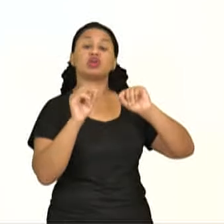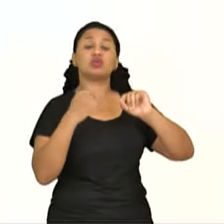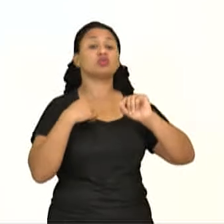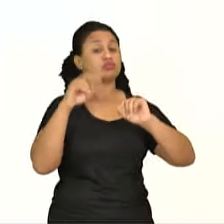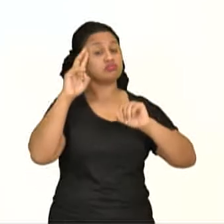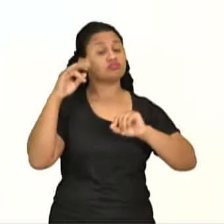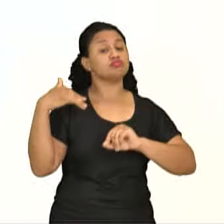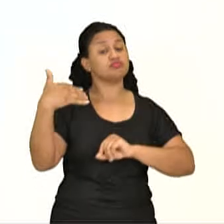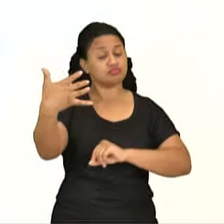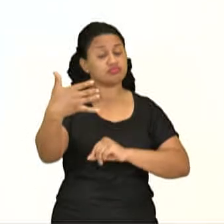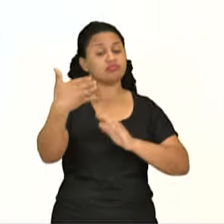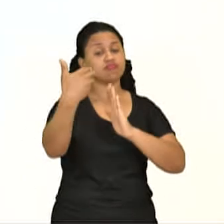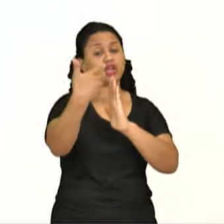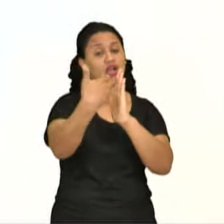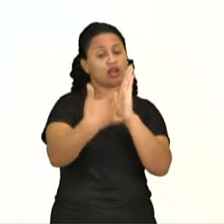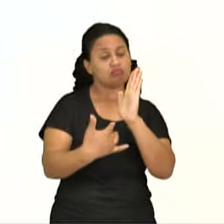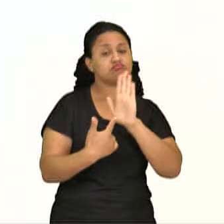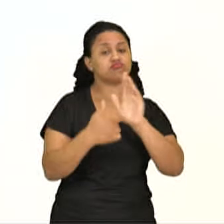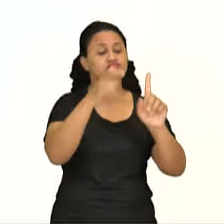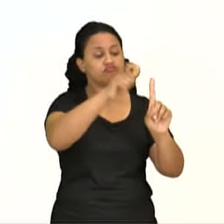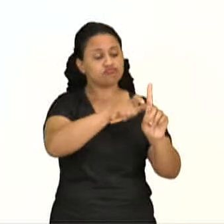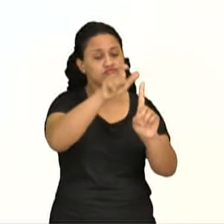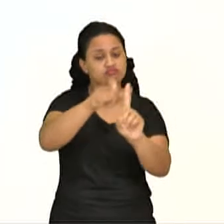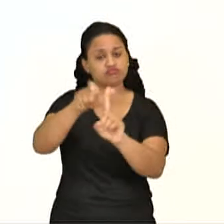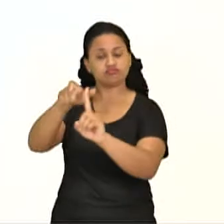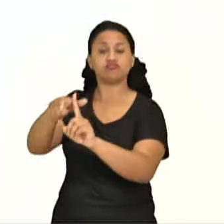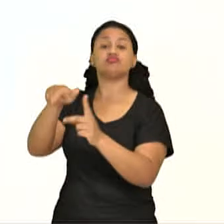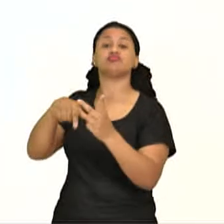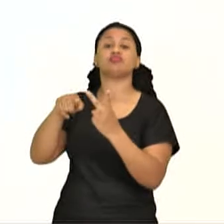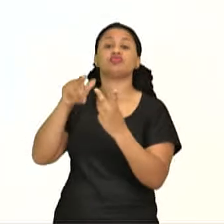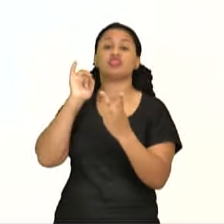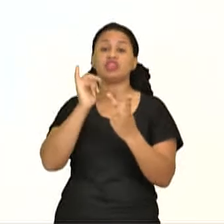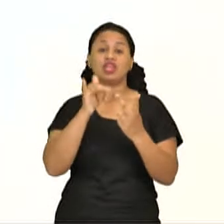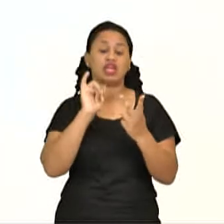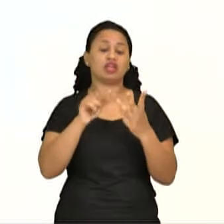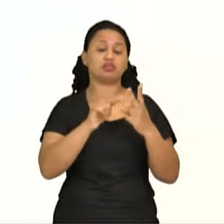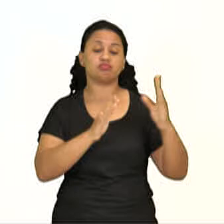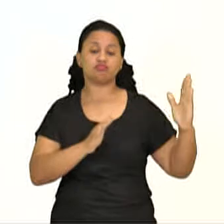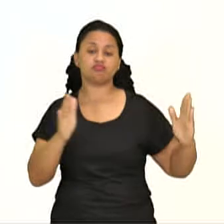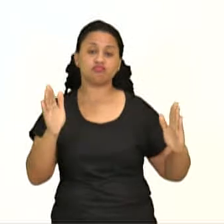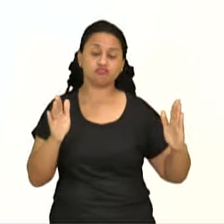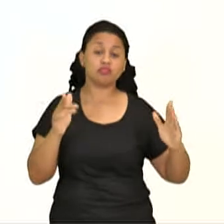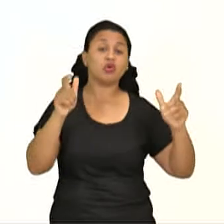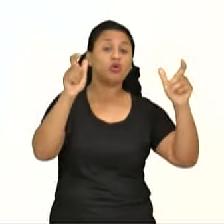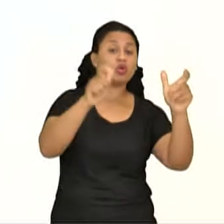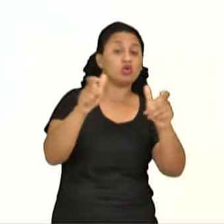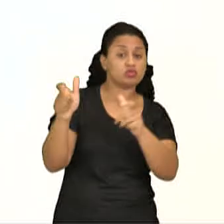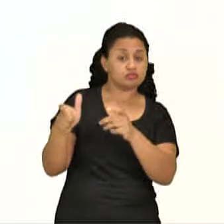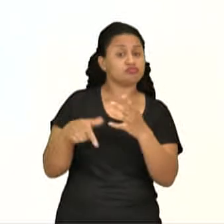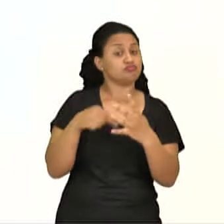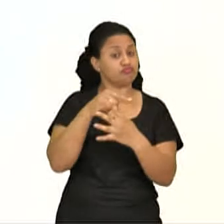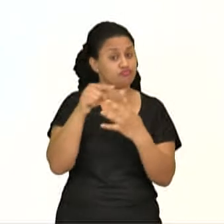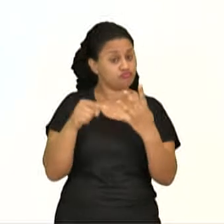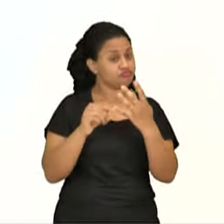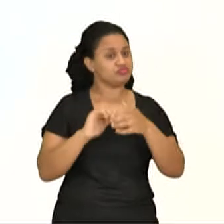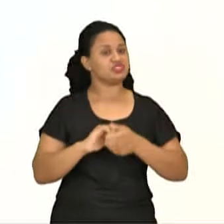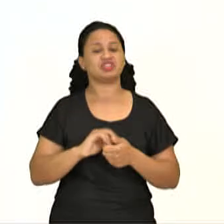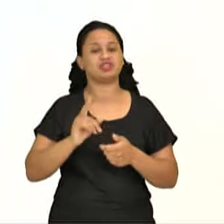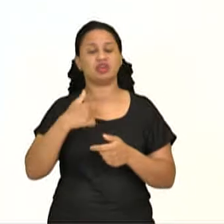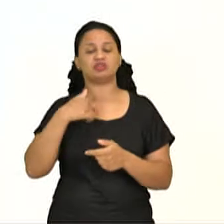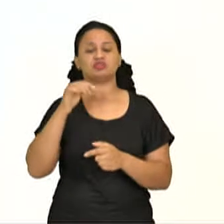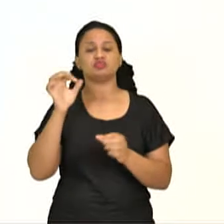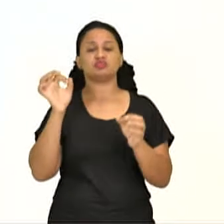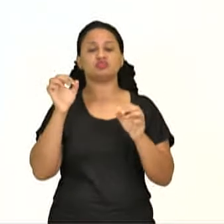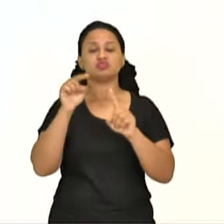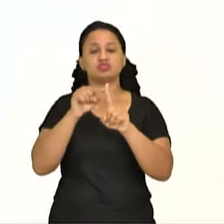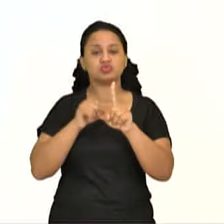da história, apresenta personagens, narrador, tempo e espaço. Não é uma forma acabada, mas